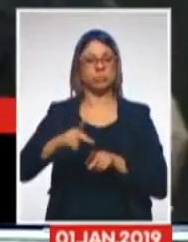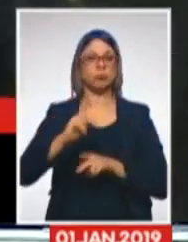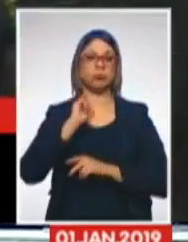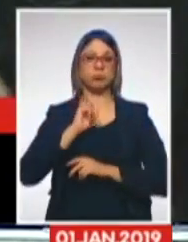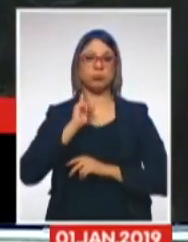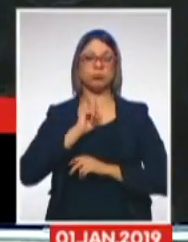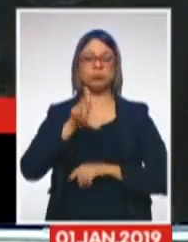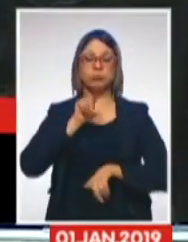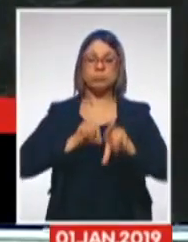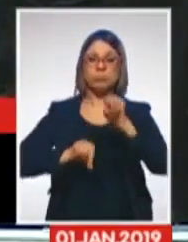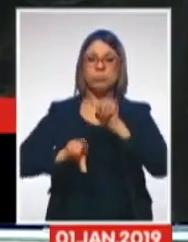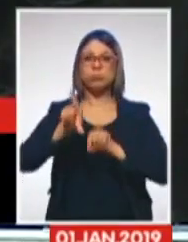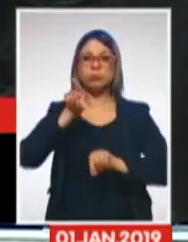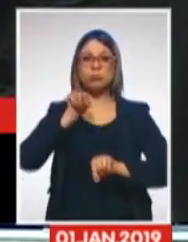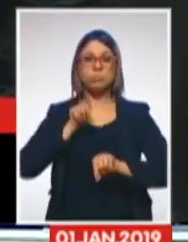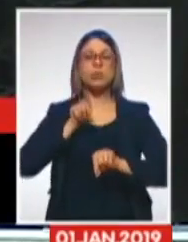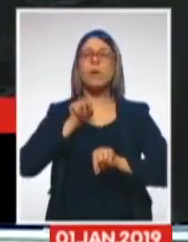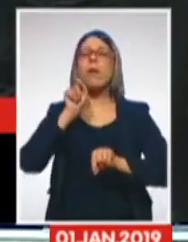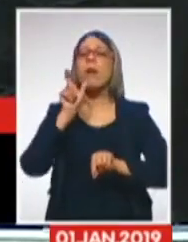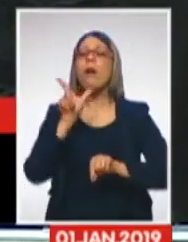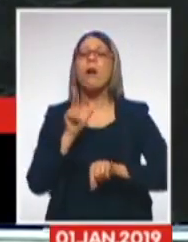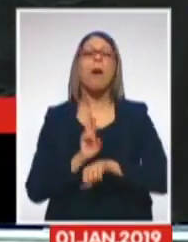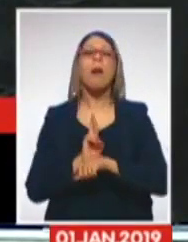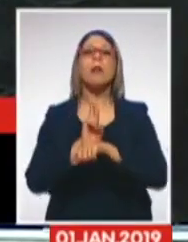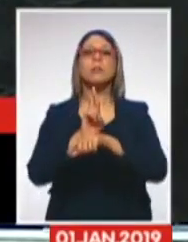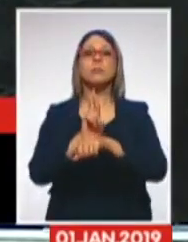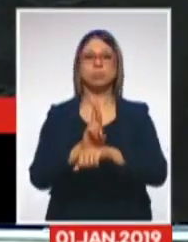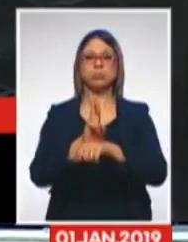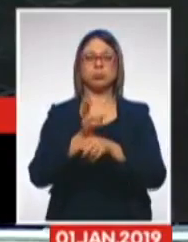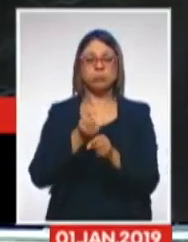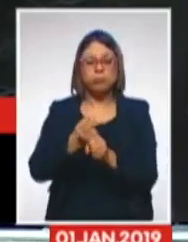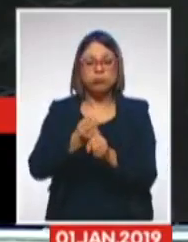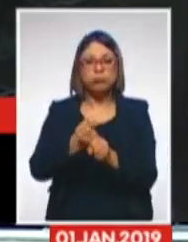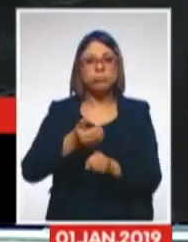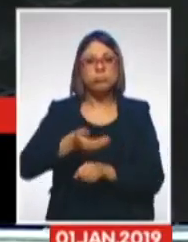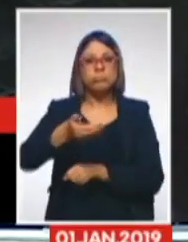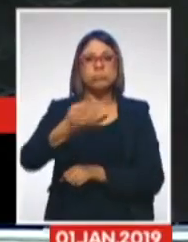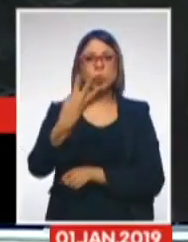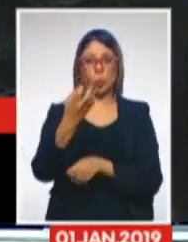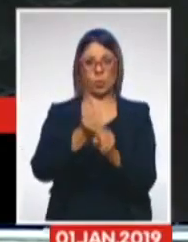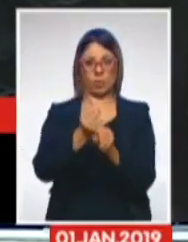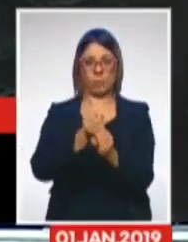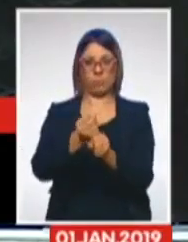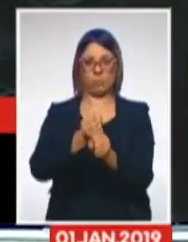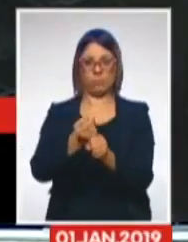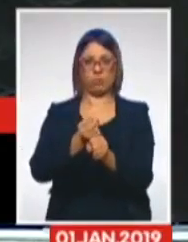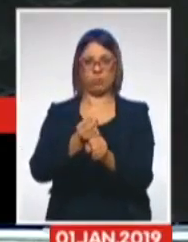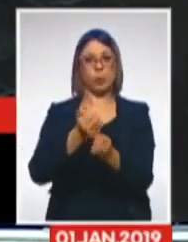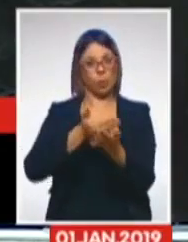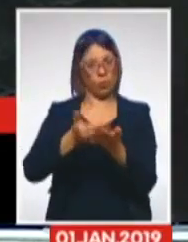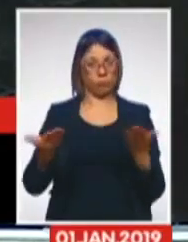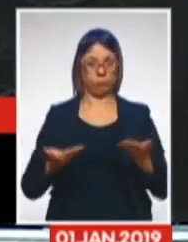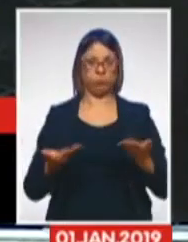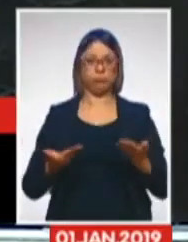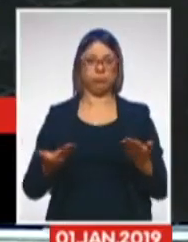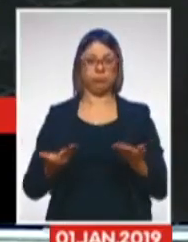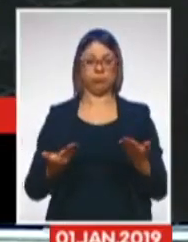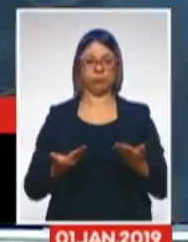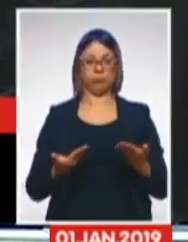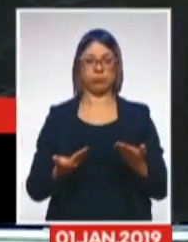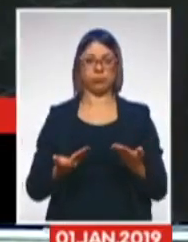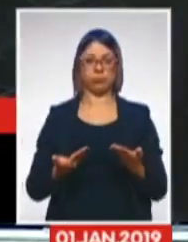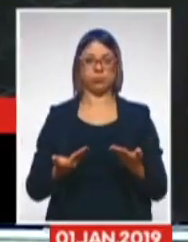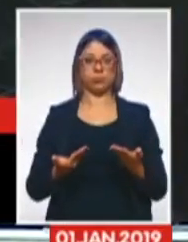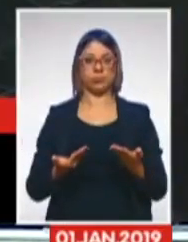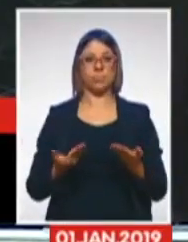as pessoas que o representarão nos próximos 4 anos, que ora se iniciam, assim